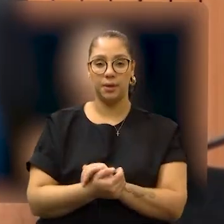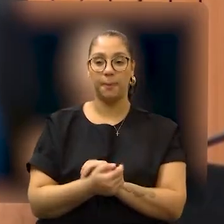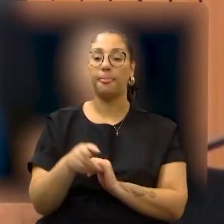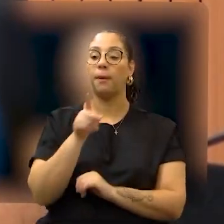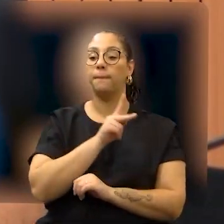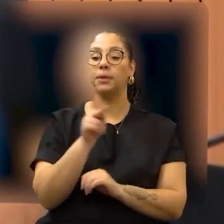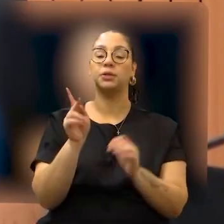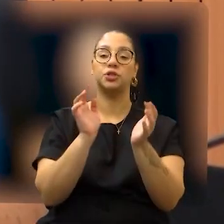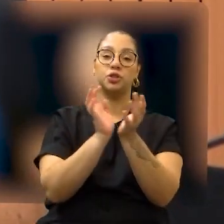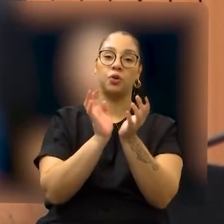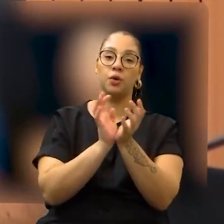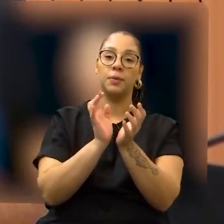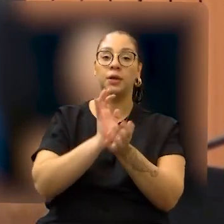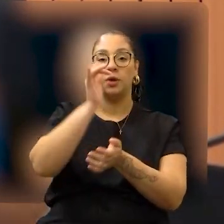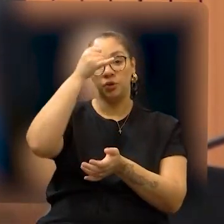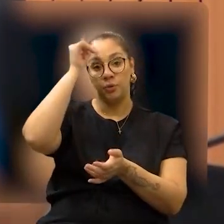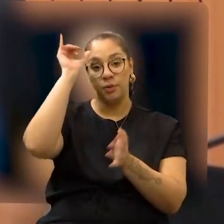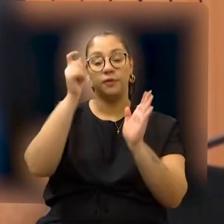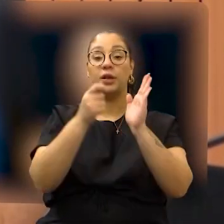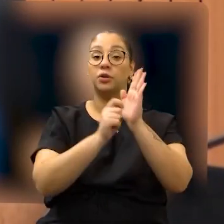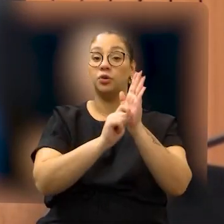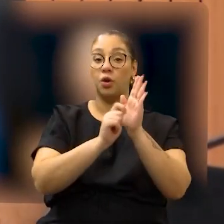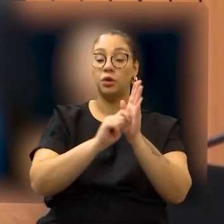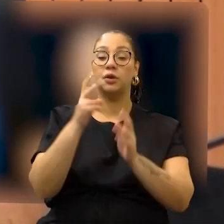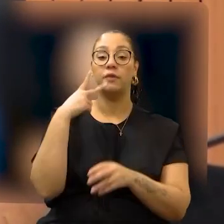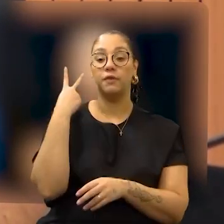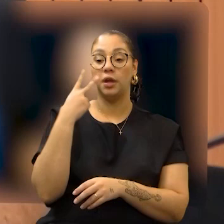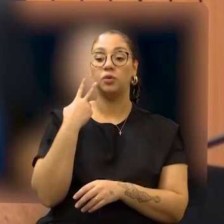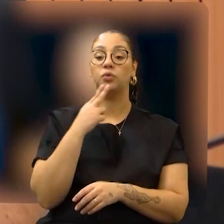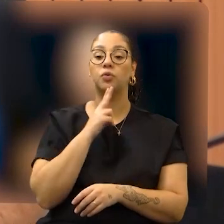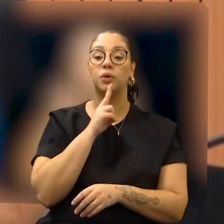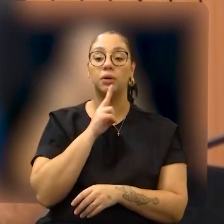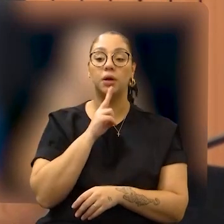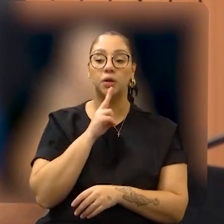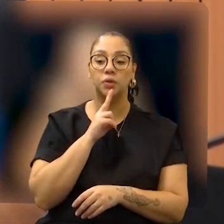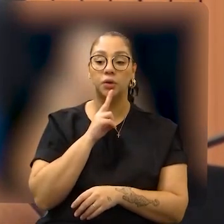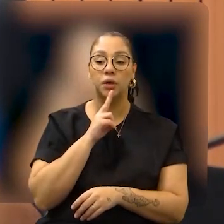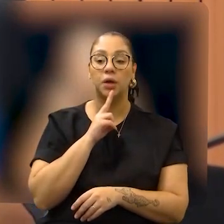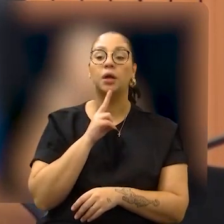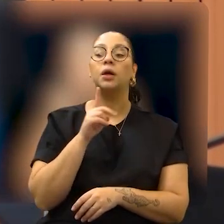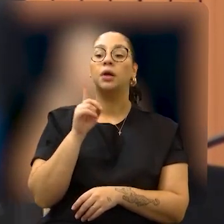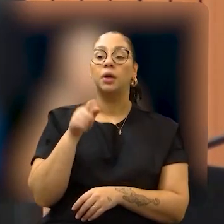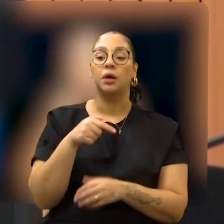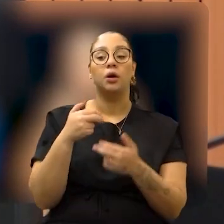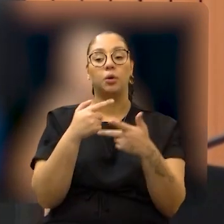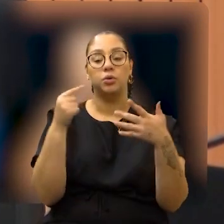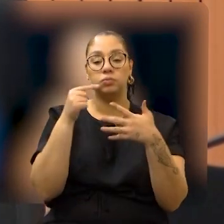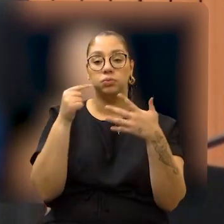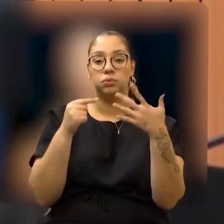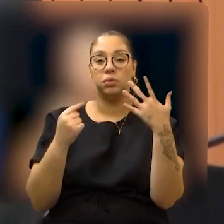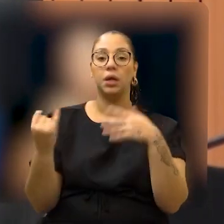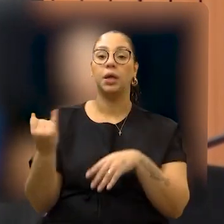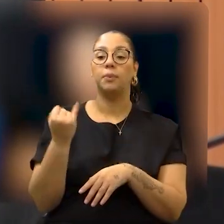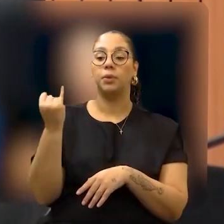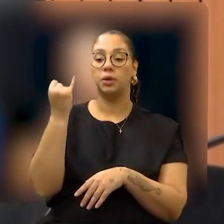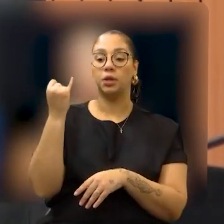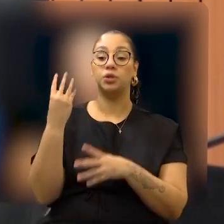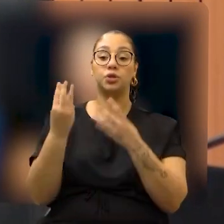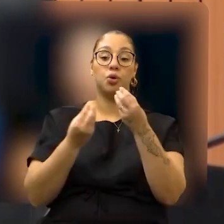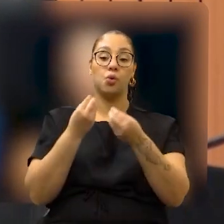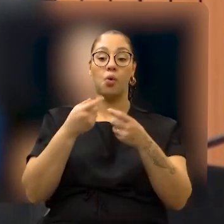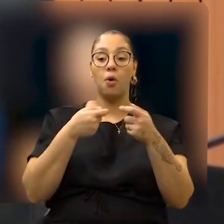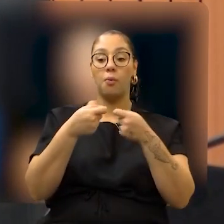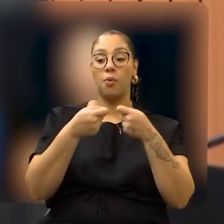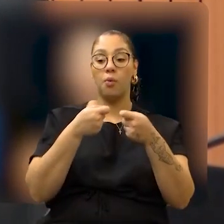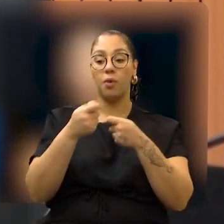O presidente da Comissão de Prevenção às Drogas da Câmara, vereador Nelson Ossiri, levantou alguns